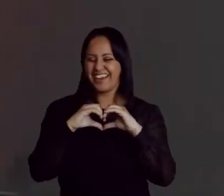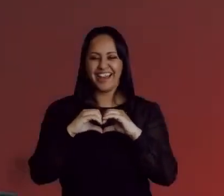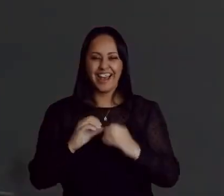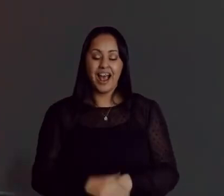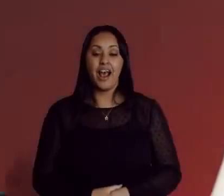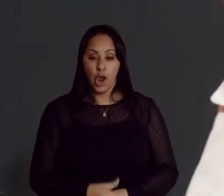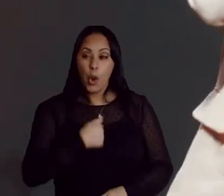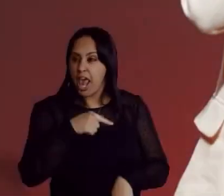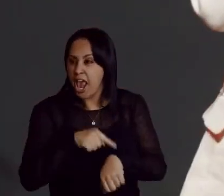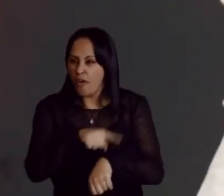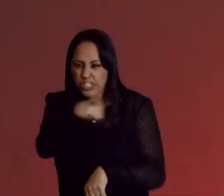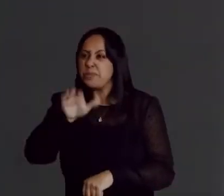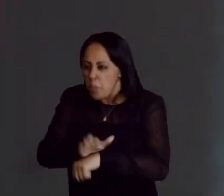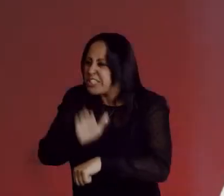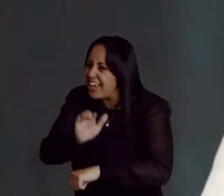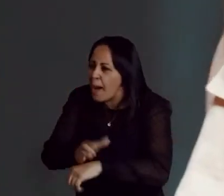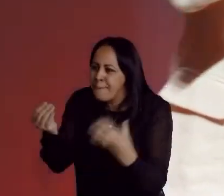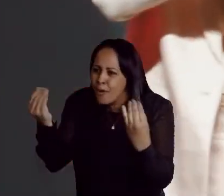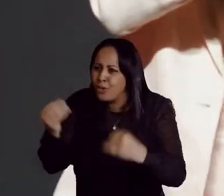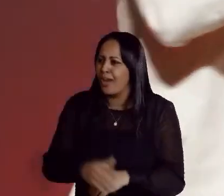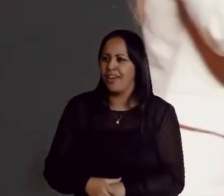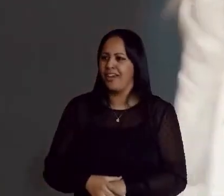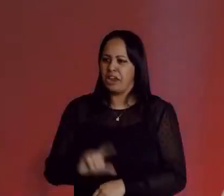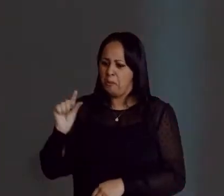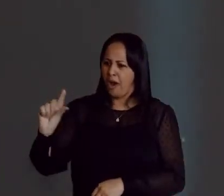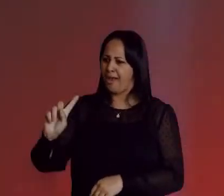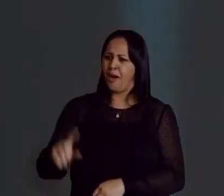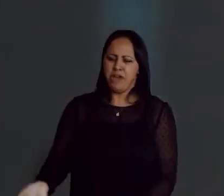Na hora que for eu quero que vocês buzina bastante, tá? Quero pouca não.